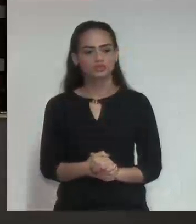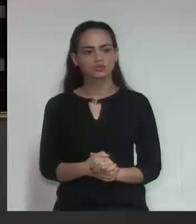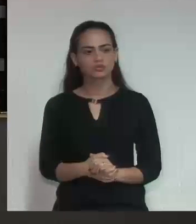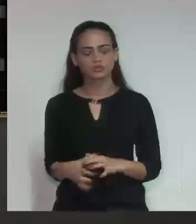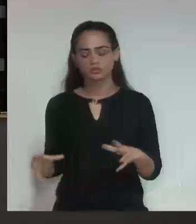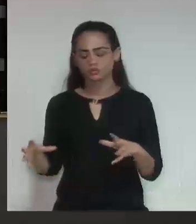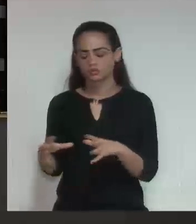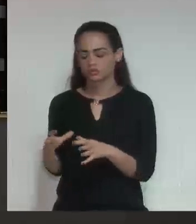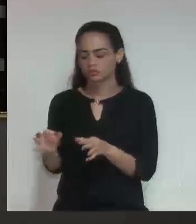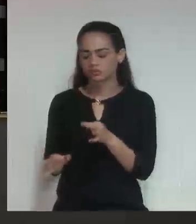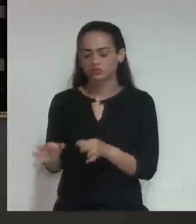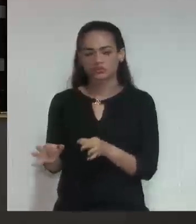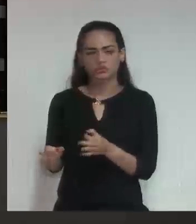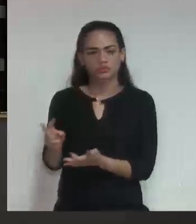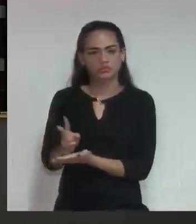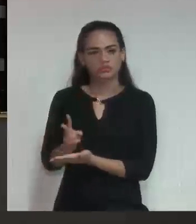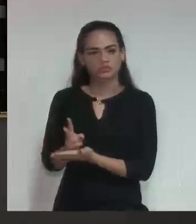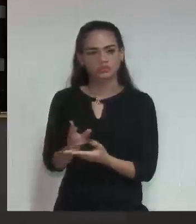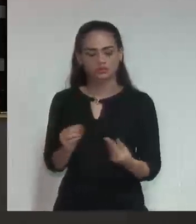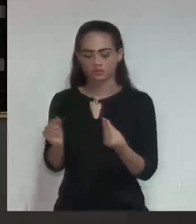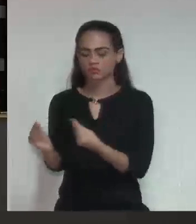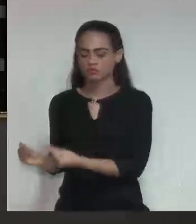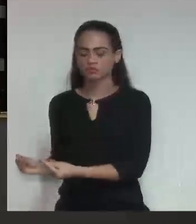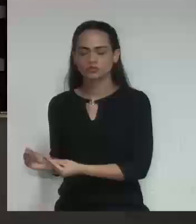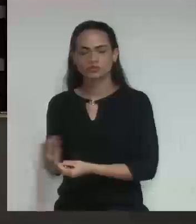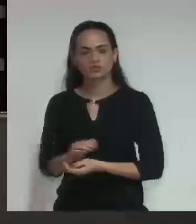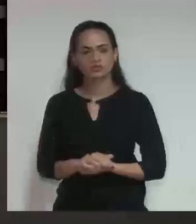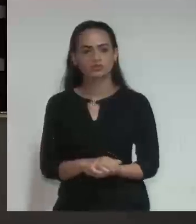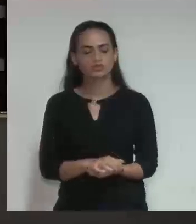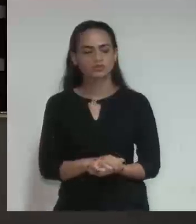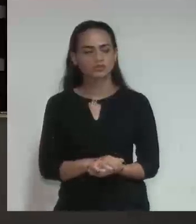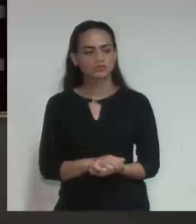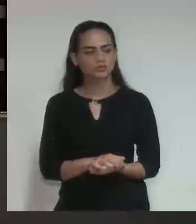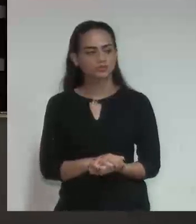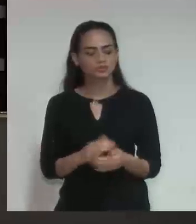Encaminhe-se à Procuradoria Jurídica e às comissões permanentes. Requerimentos.